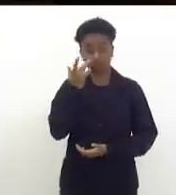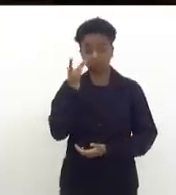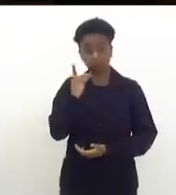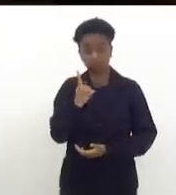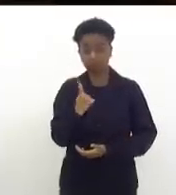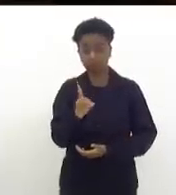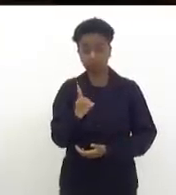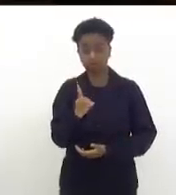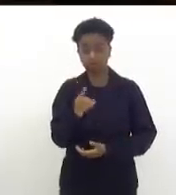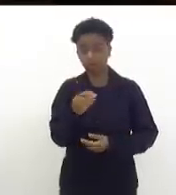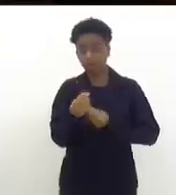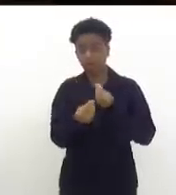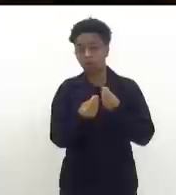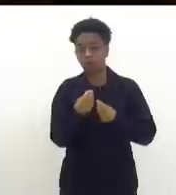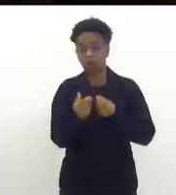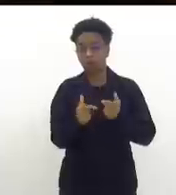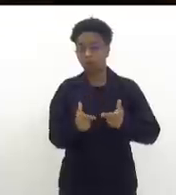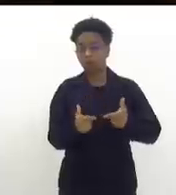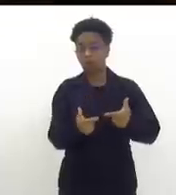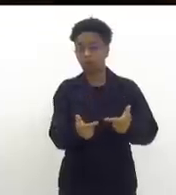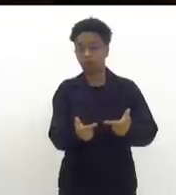as providências